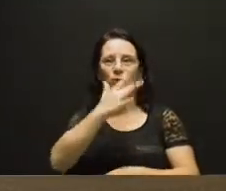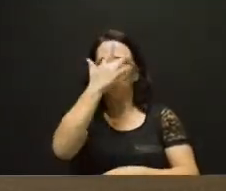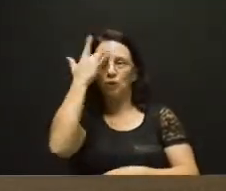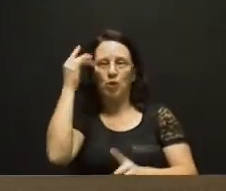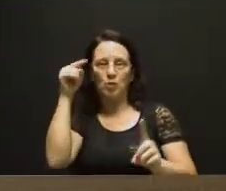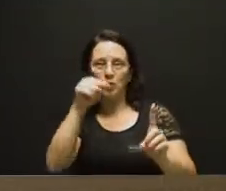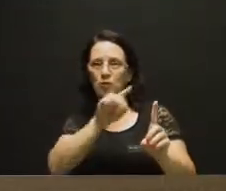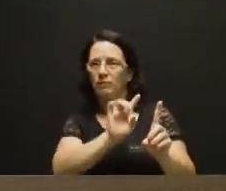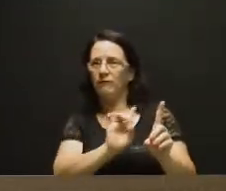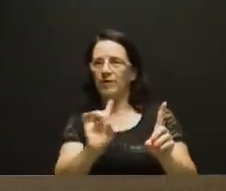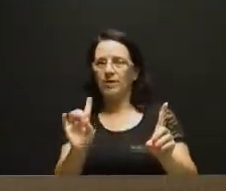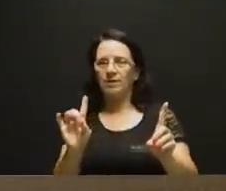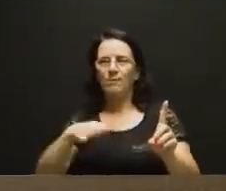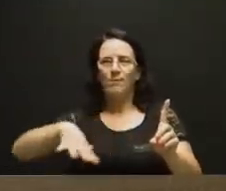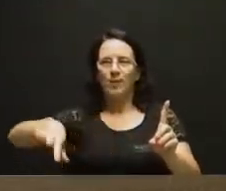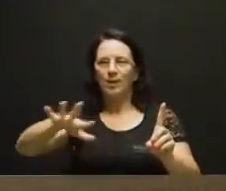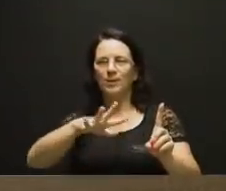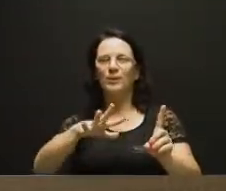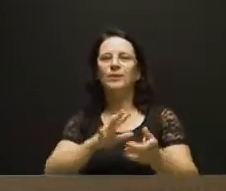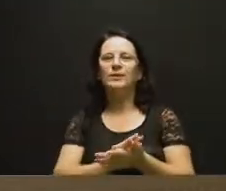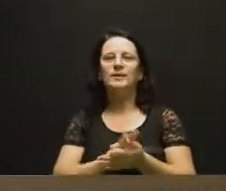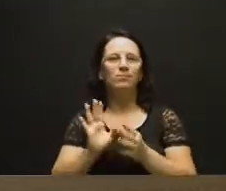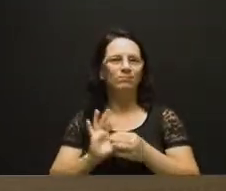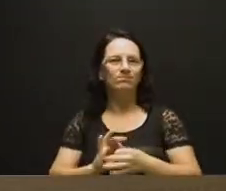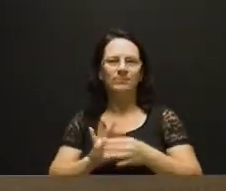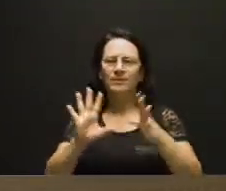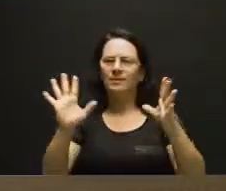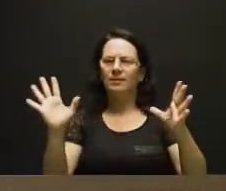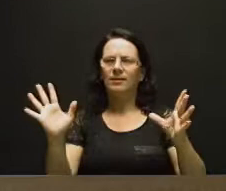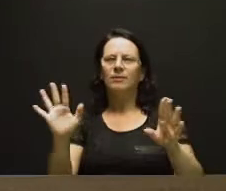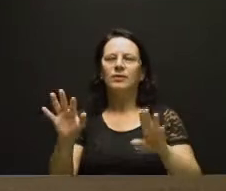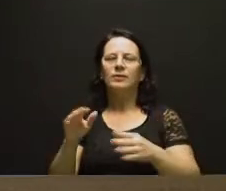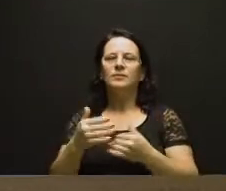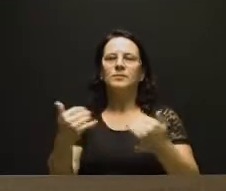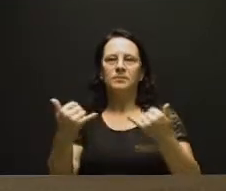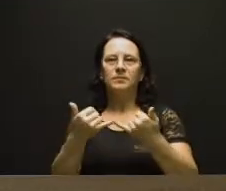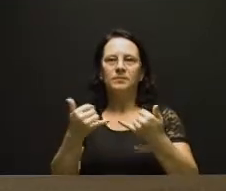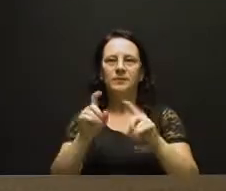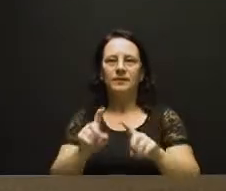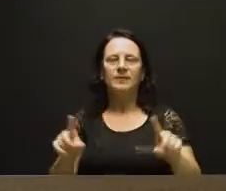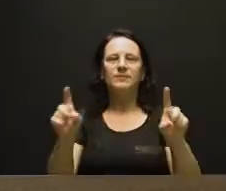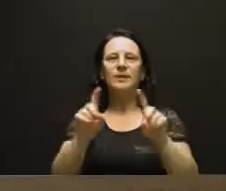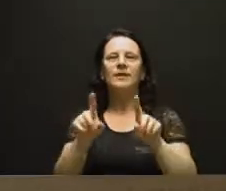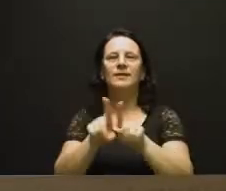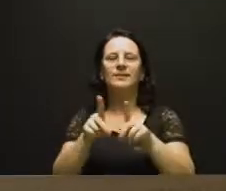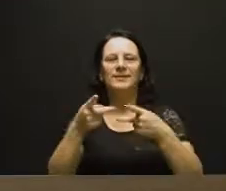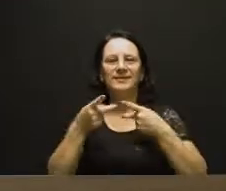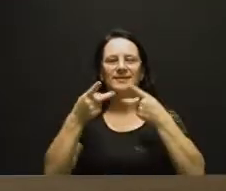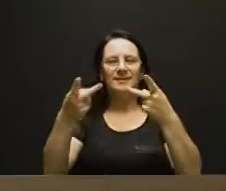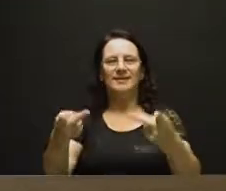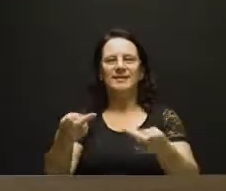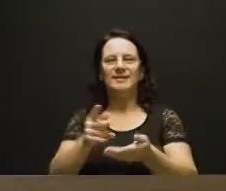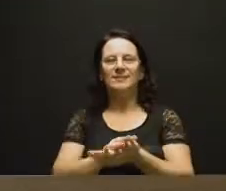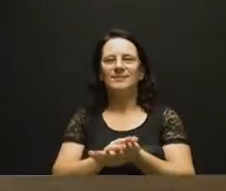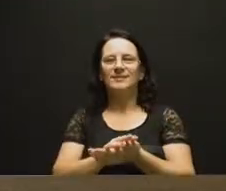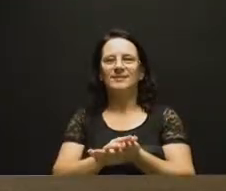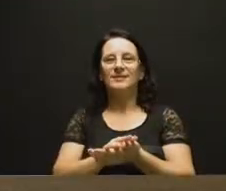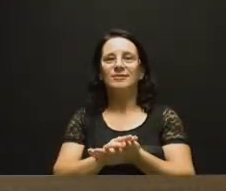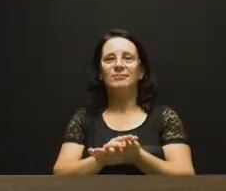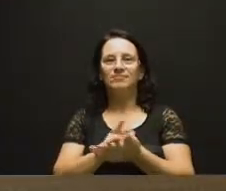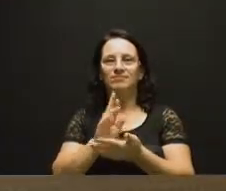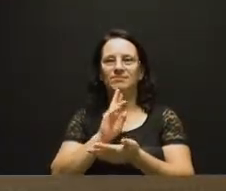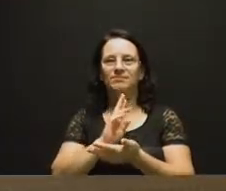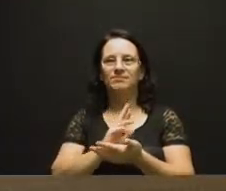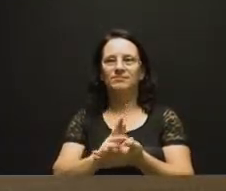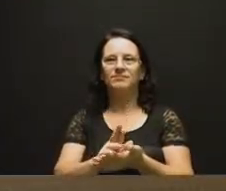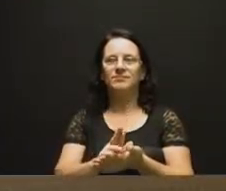com deficiência e dizer que estou à disposição através desse meio tá e dizer que a gente eu vou repetir